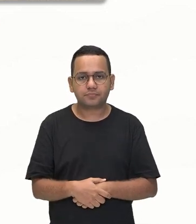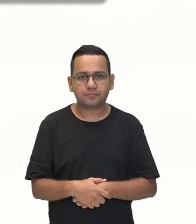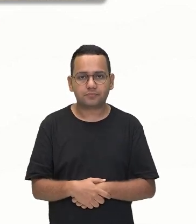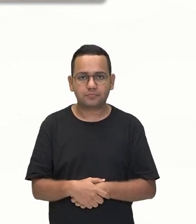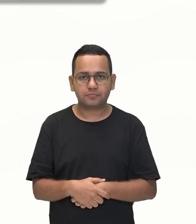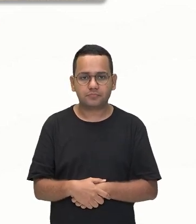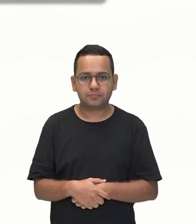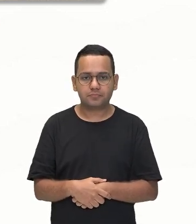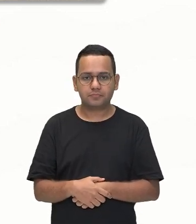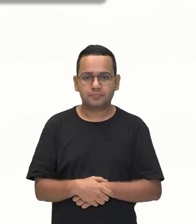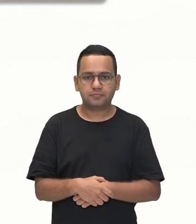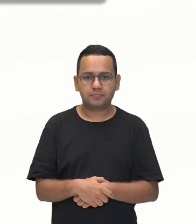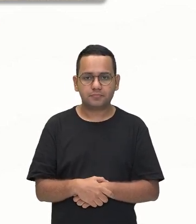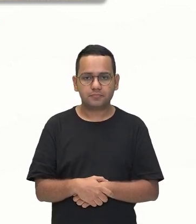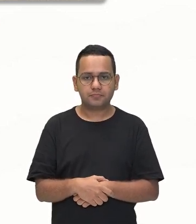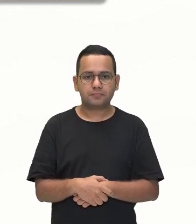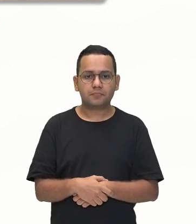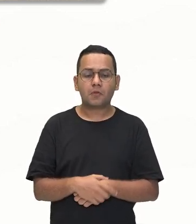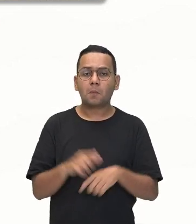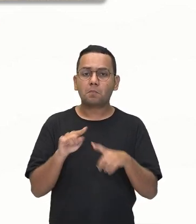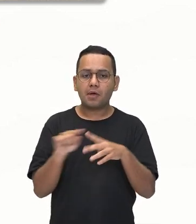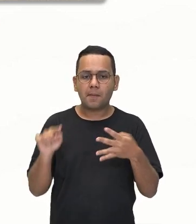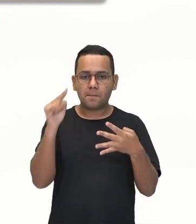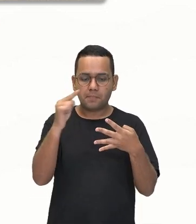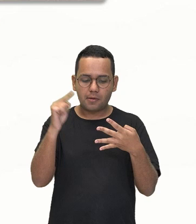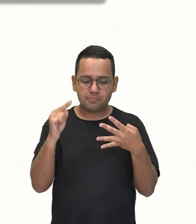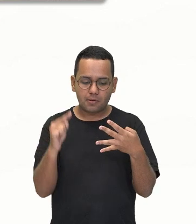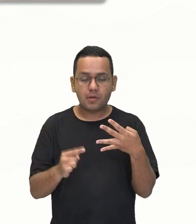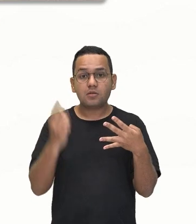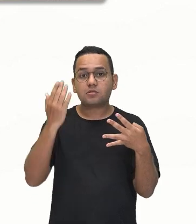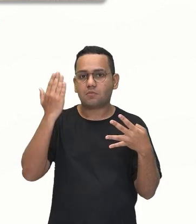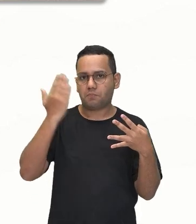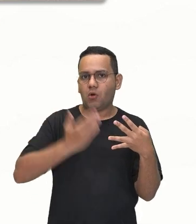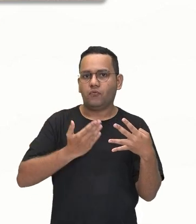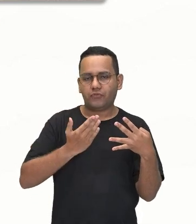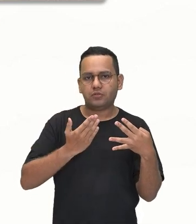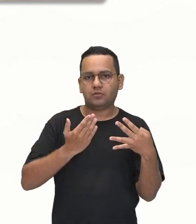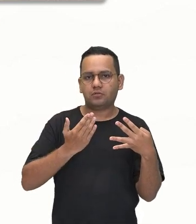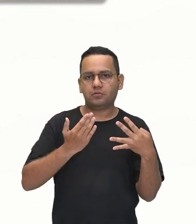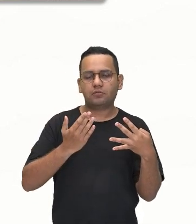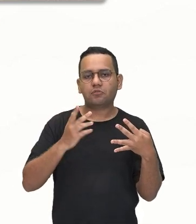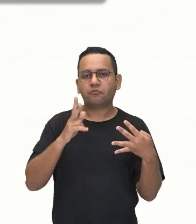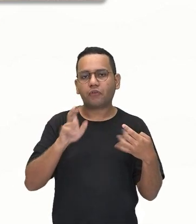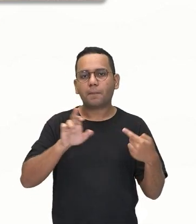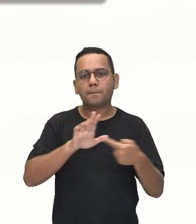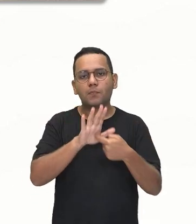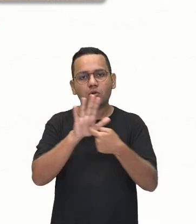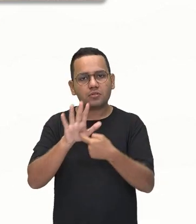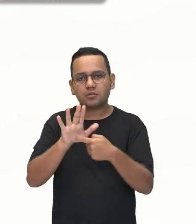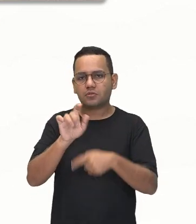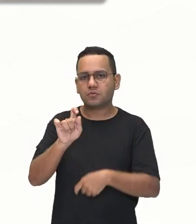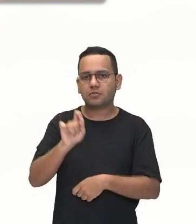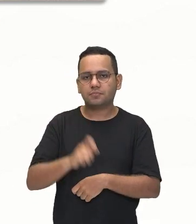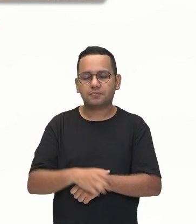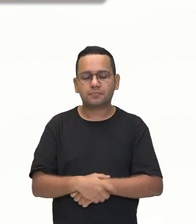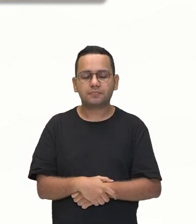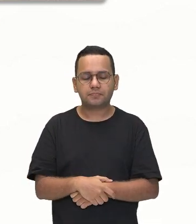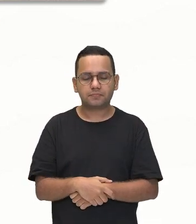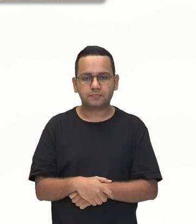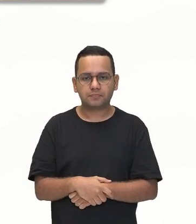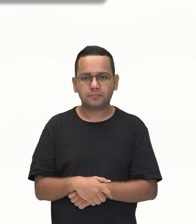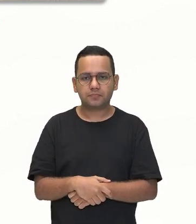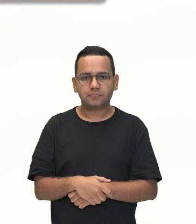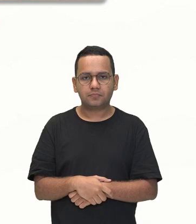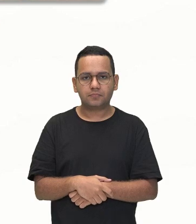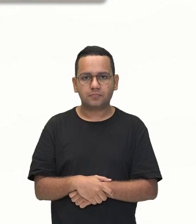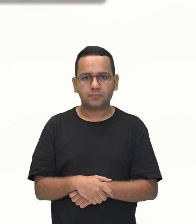estes são evidências que permitem mostrar, né, que os seres vivos